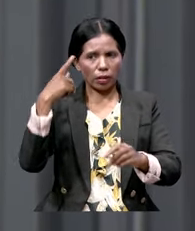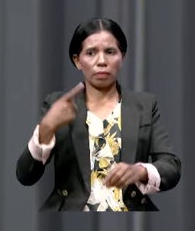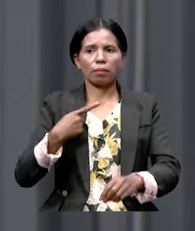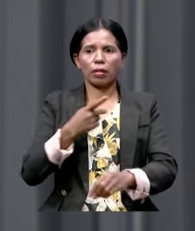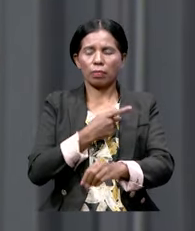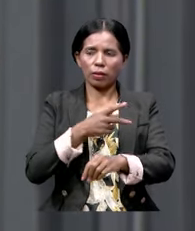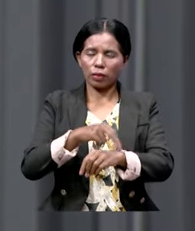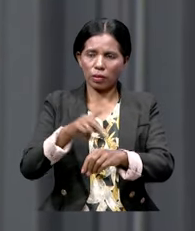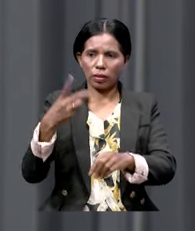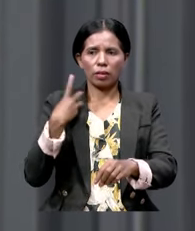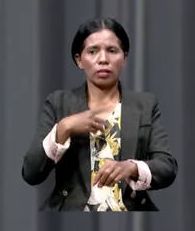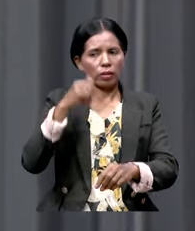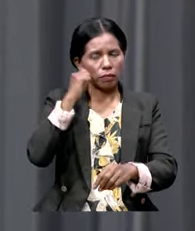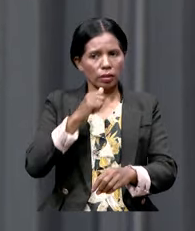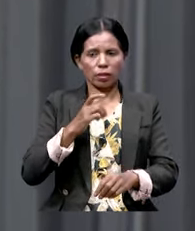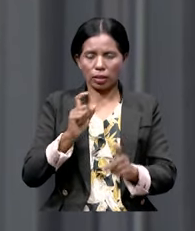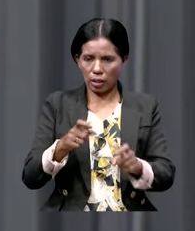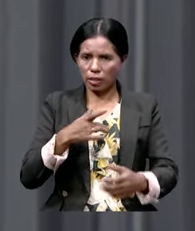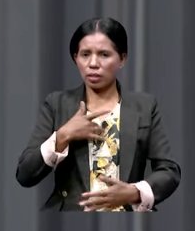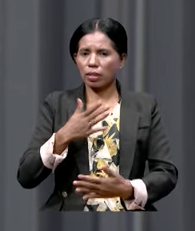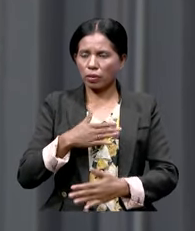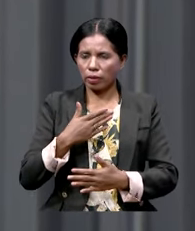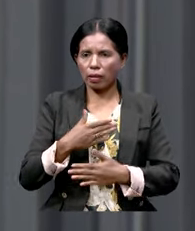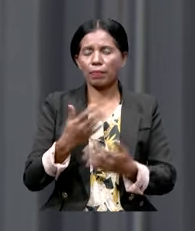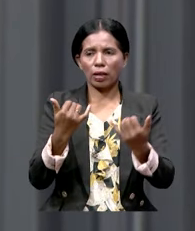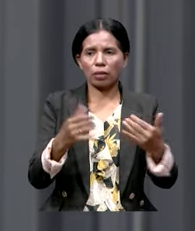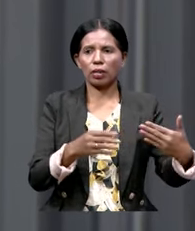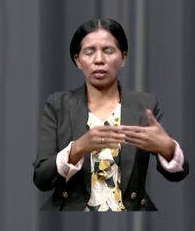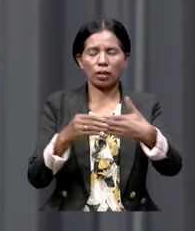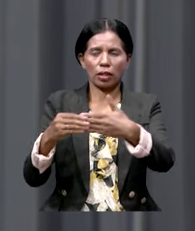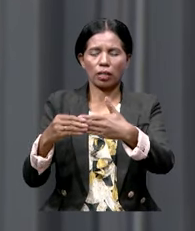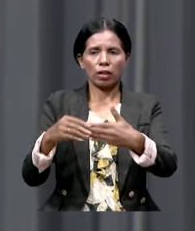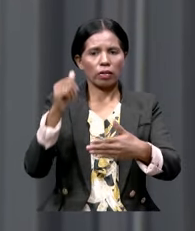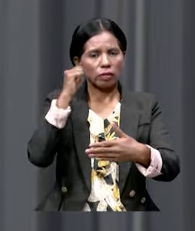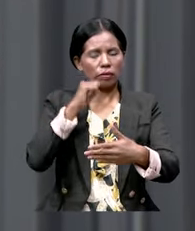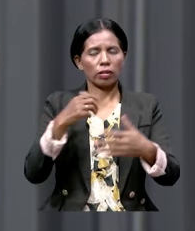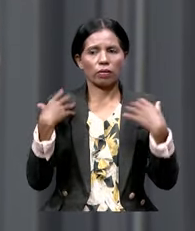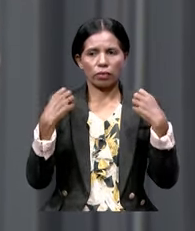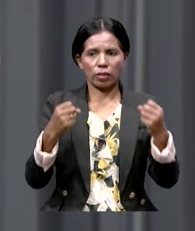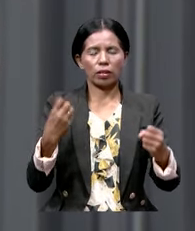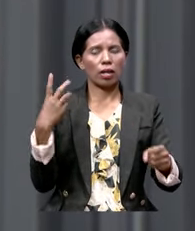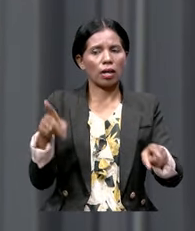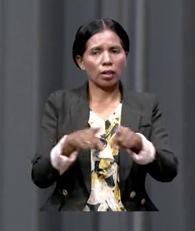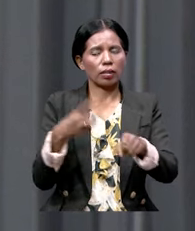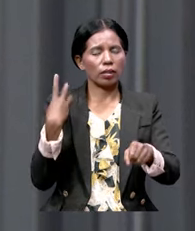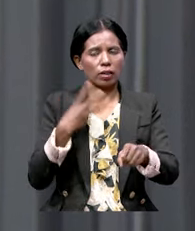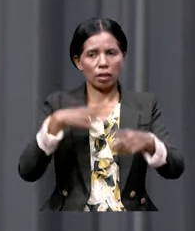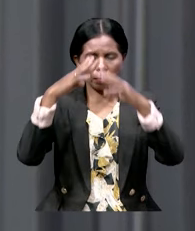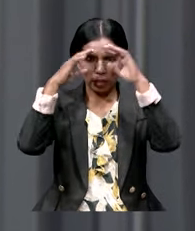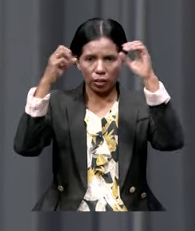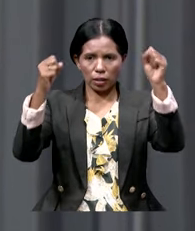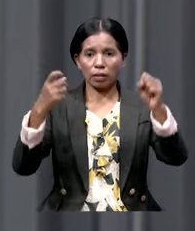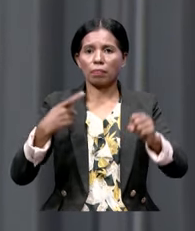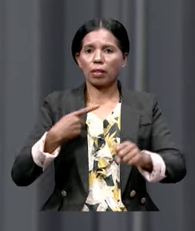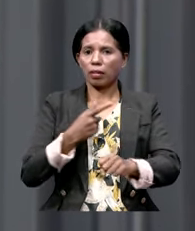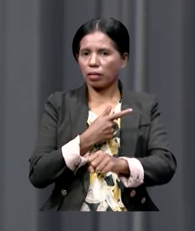Nacional, ita feto tem orgulho também, agora da dau lidera russi feto fortida. Hanessa ita nem presidente do Parlamento Nacional.